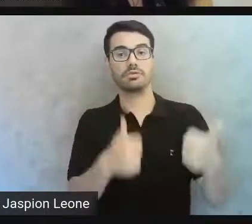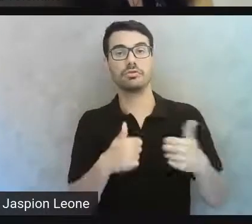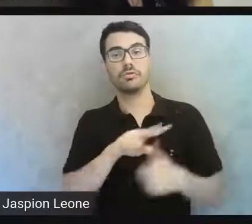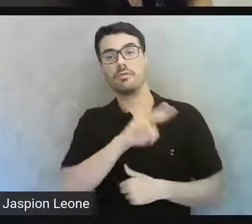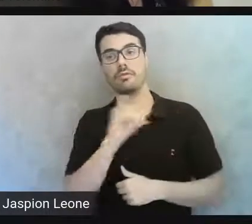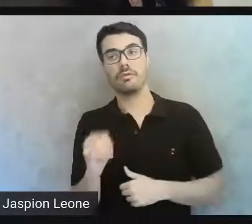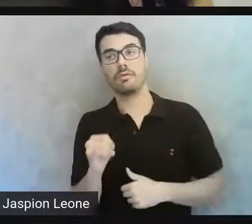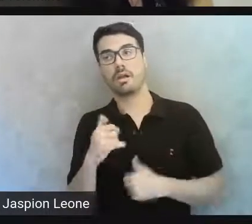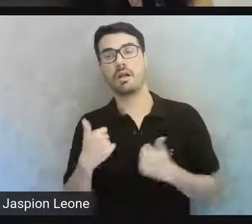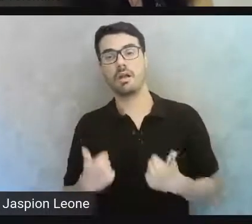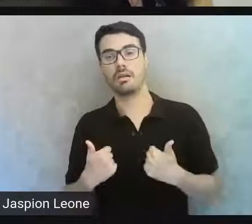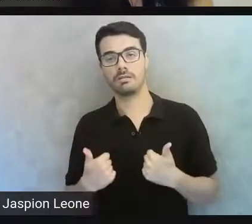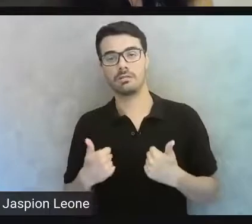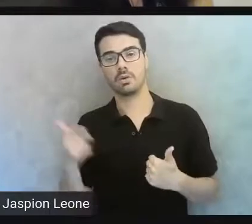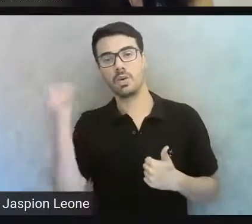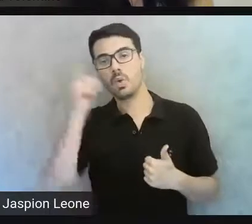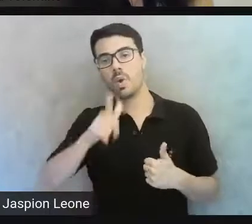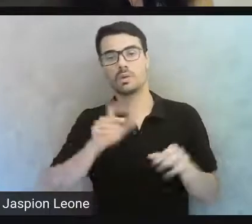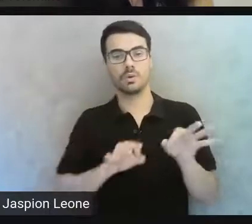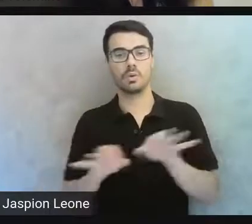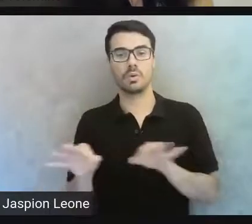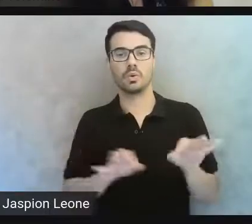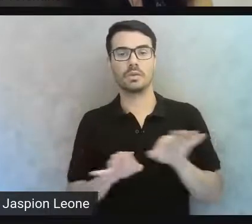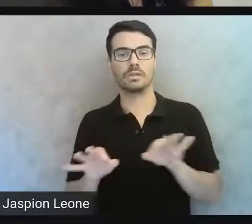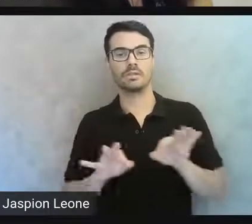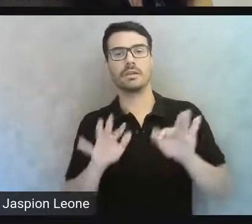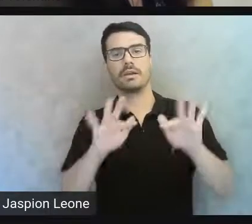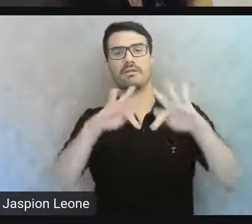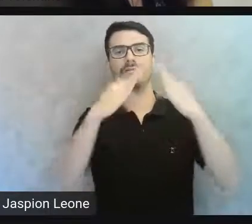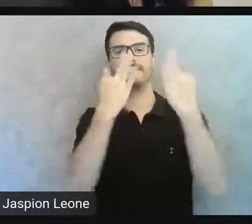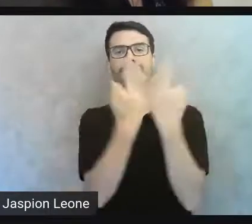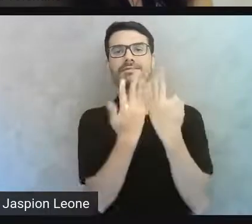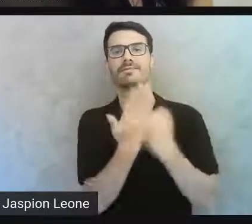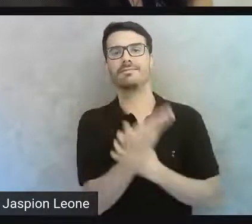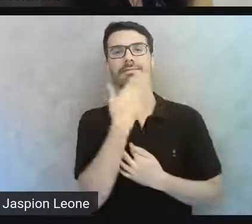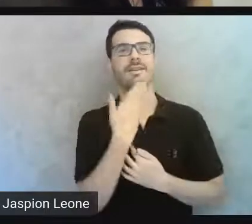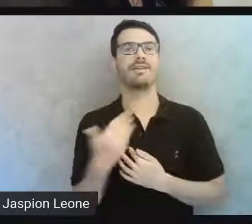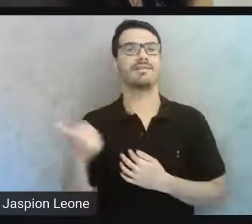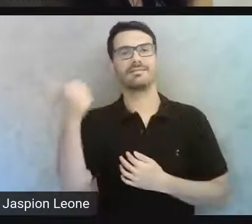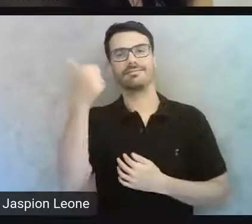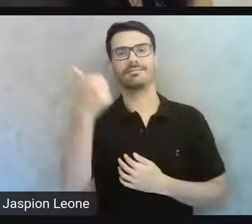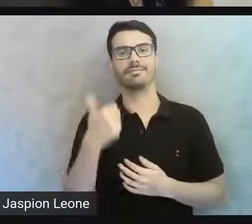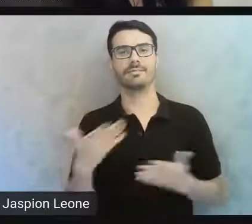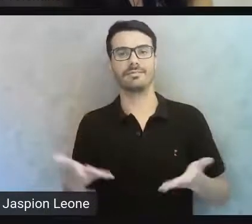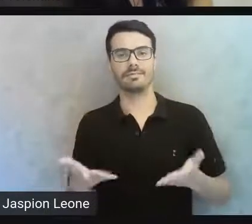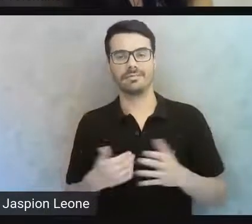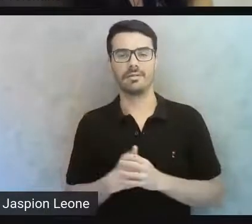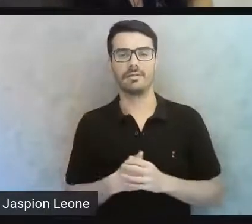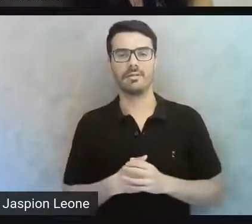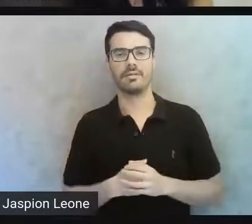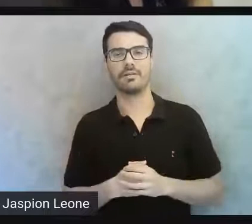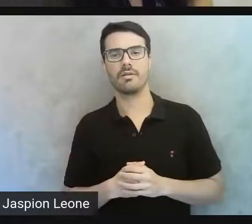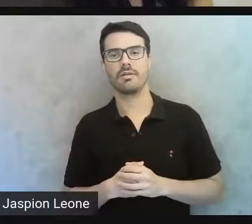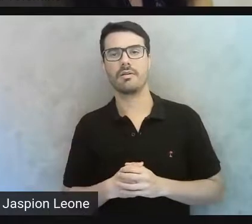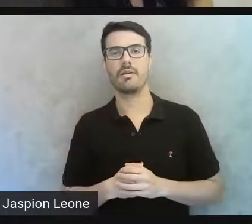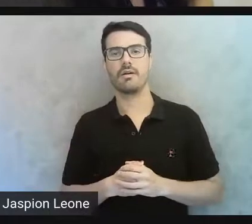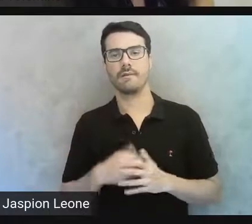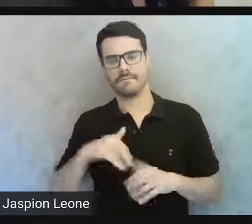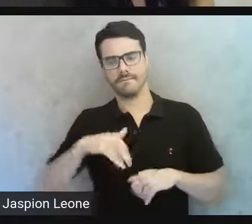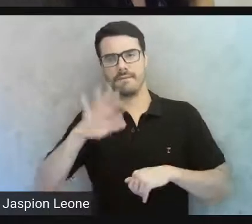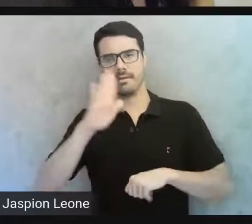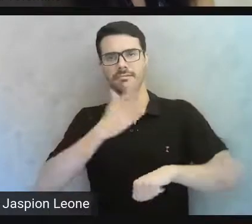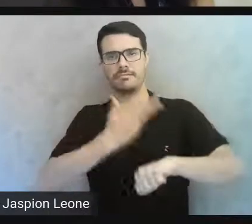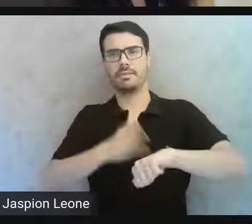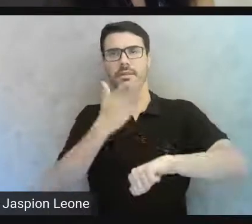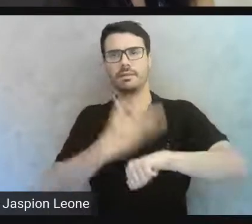fato, balizar ali o dia a dia da família, né? Então, agora passando para uma parte mais prática mesmo, tem